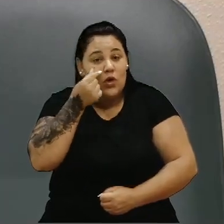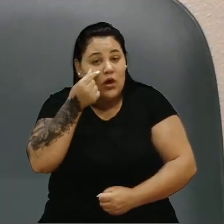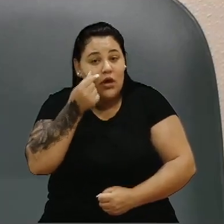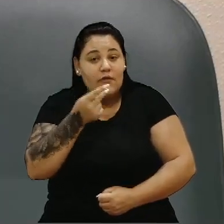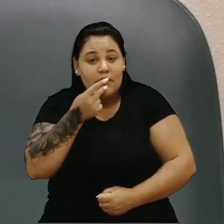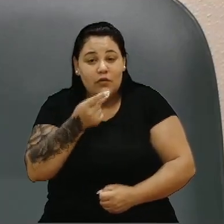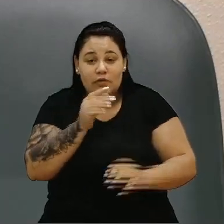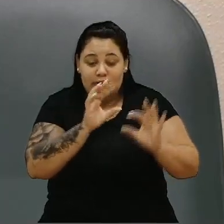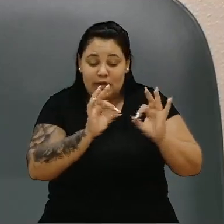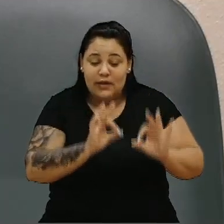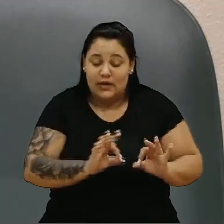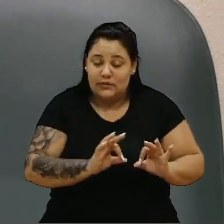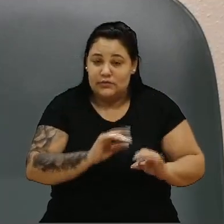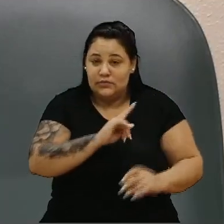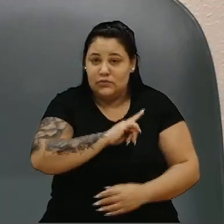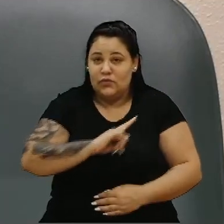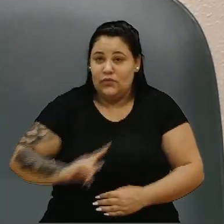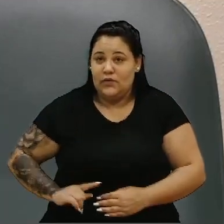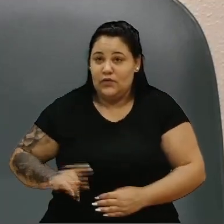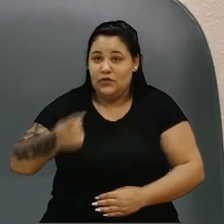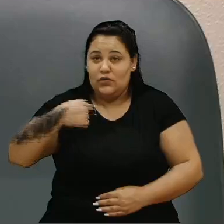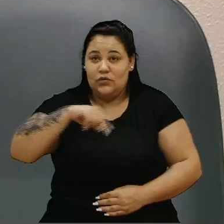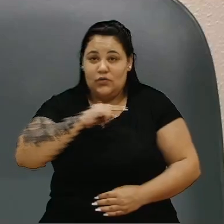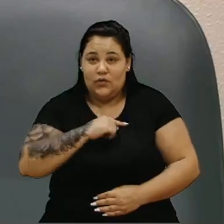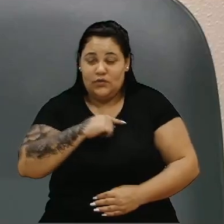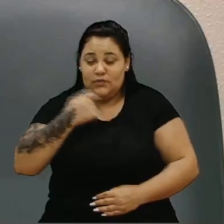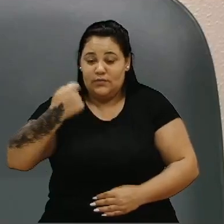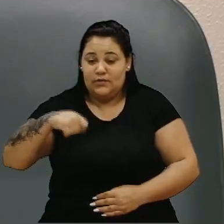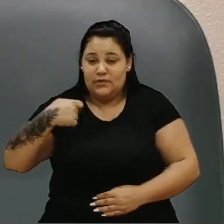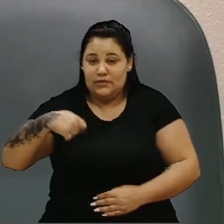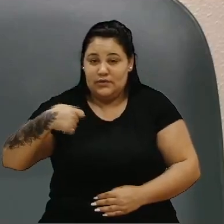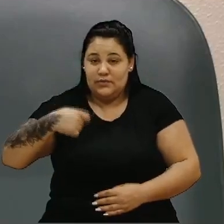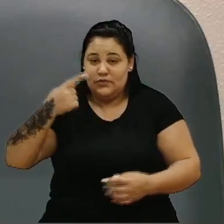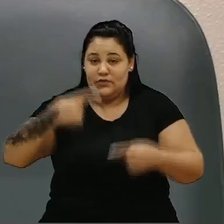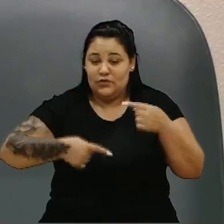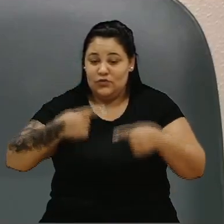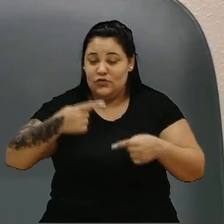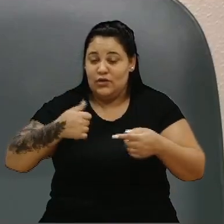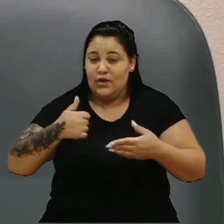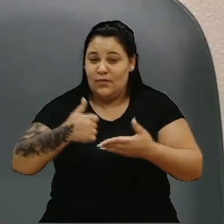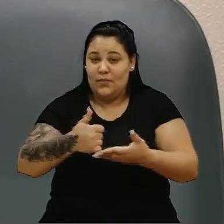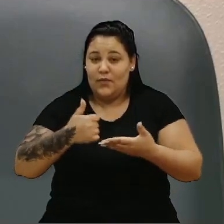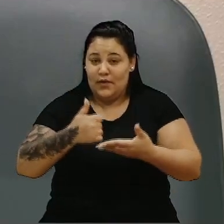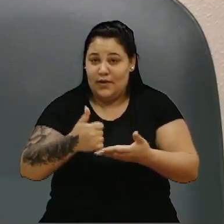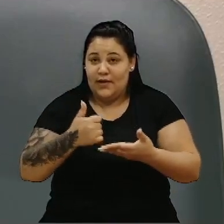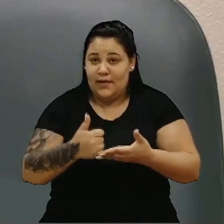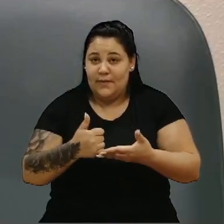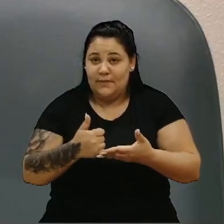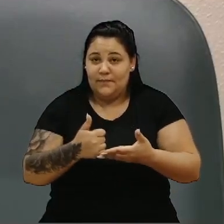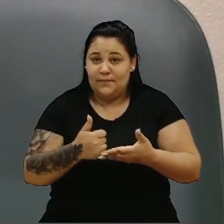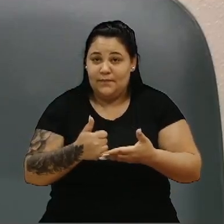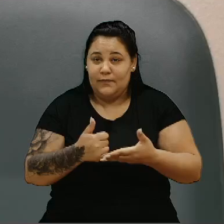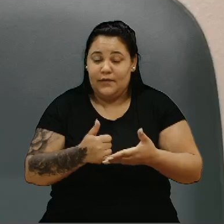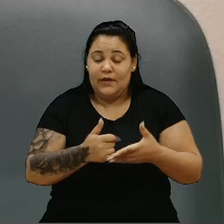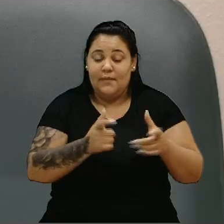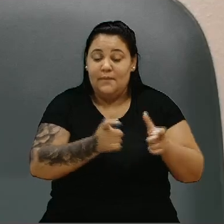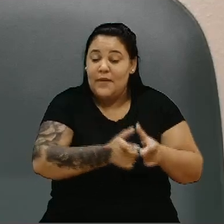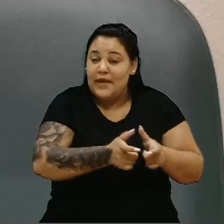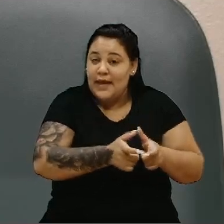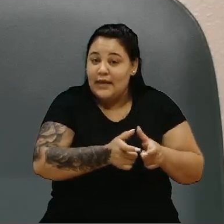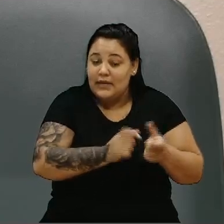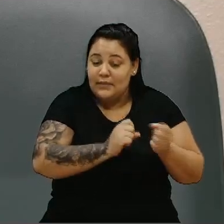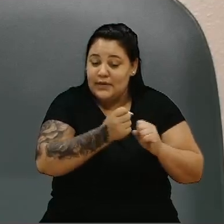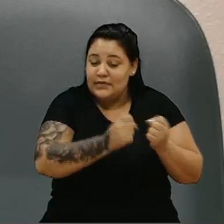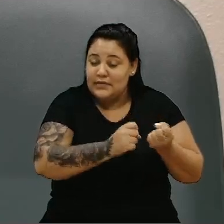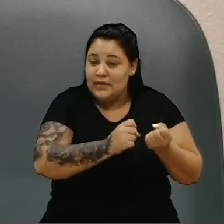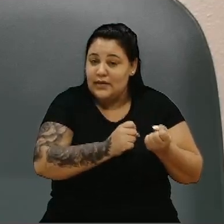federal. Nós precisamos discutir e defender que as pequenas e médias empresas paguem menos impostos proporcionalmente que as grandes. Outro